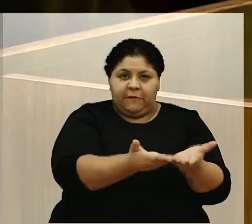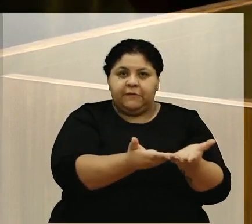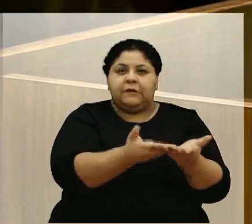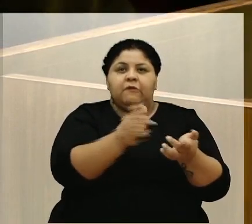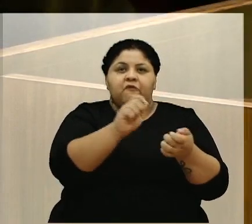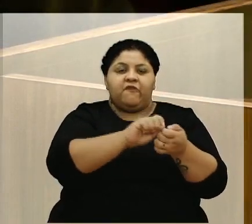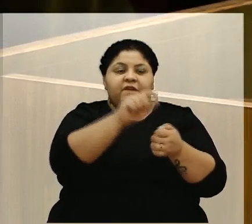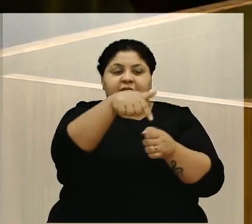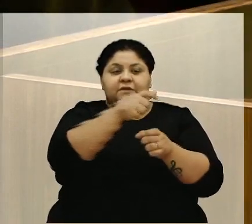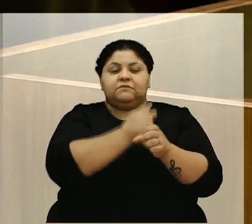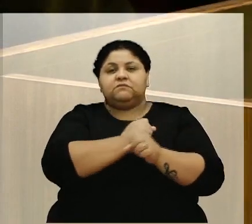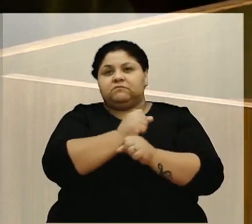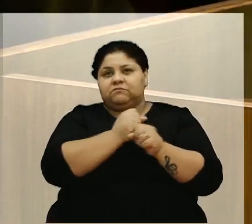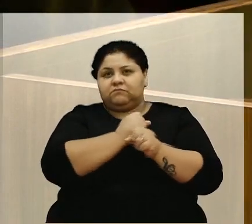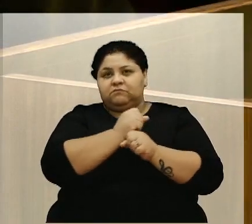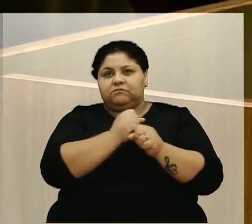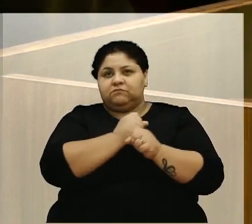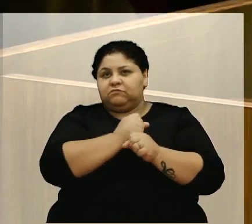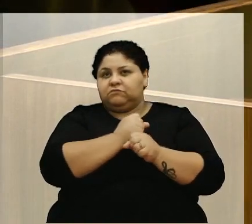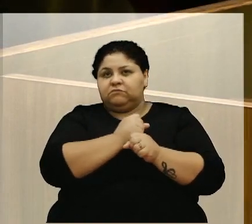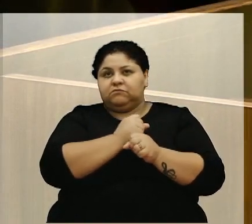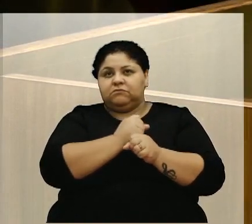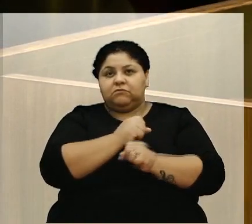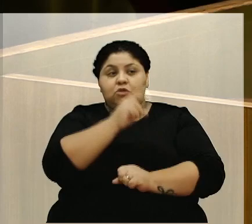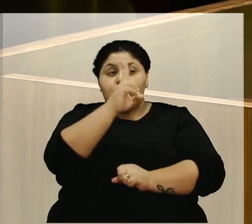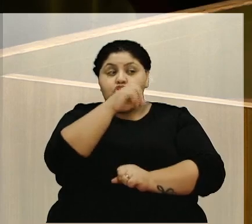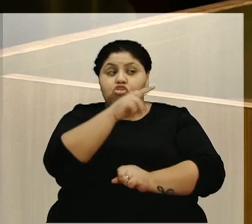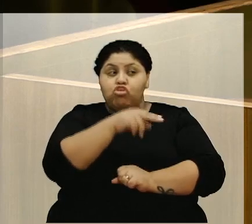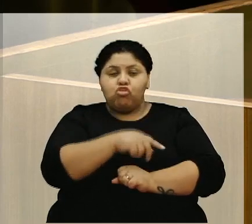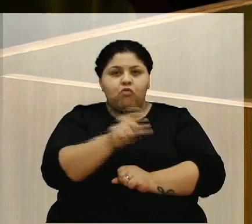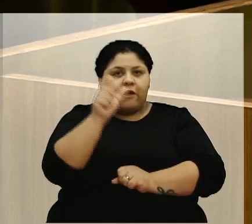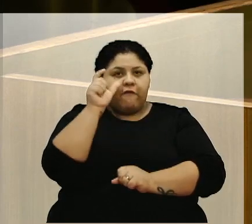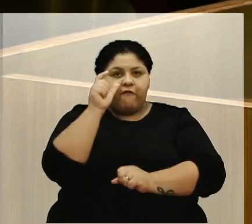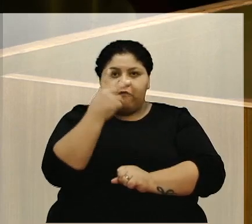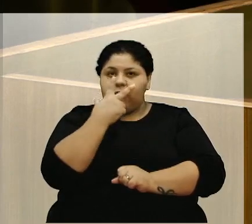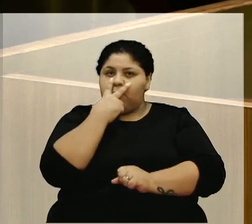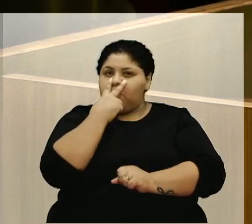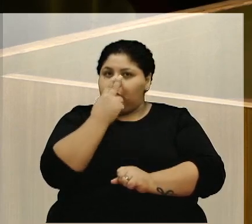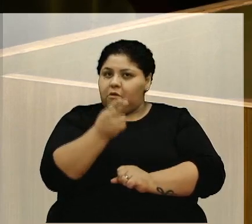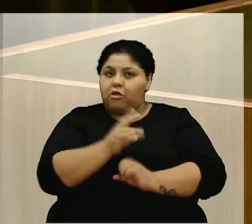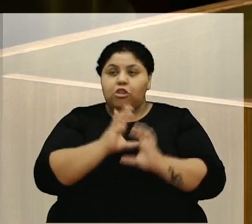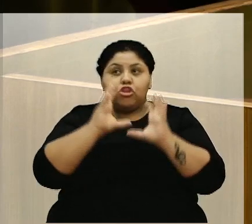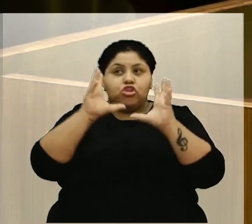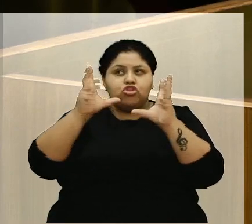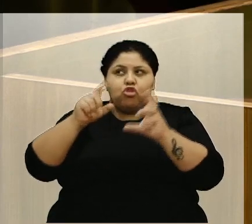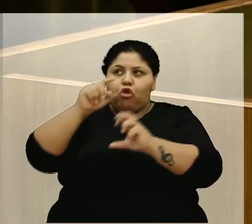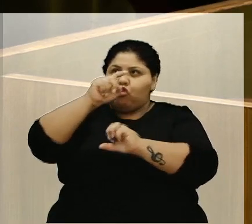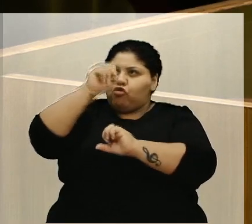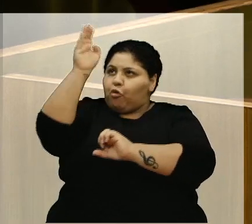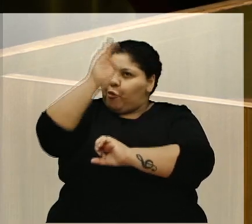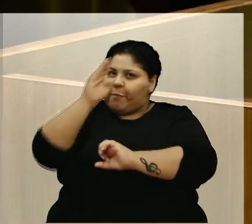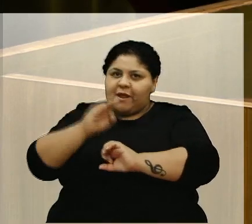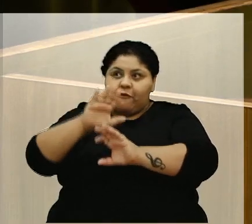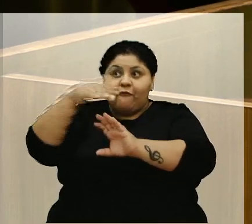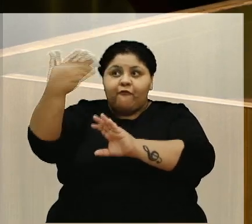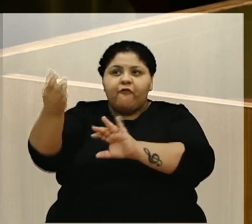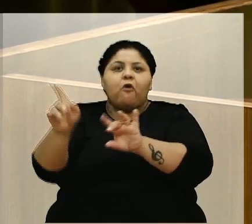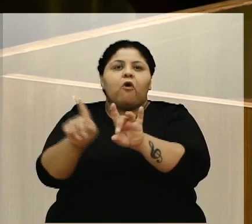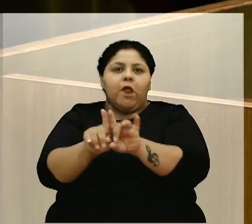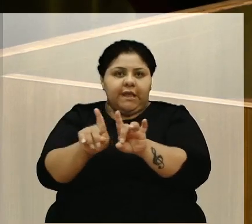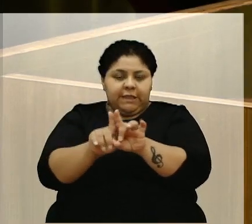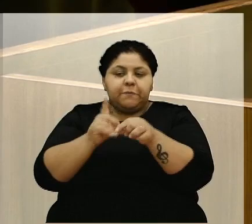esse ano nessa situação como nunca vistas antes, de todo o país, de fora do país, de todas